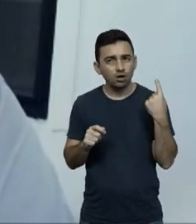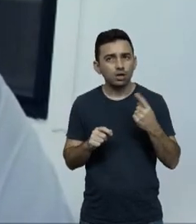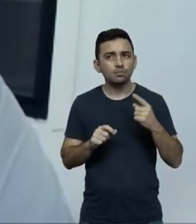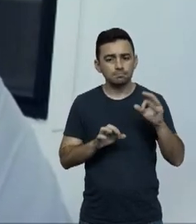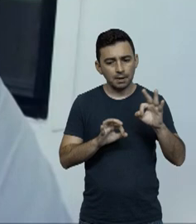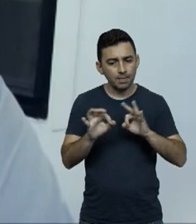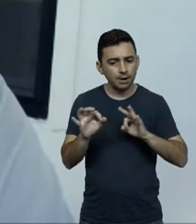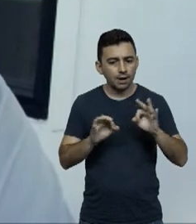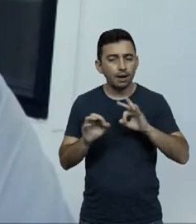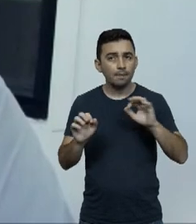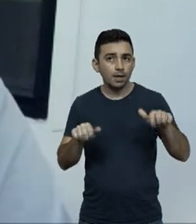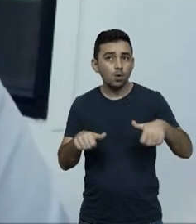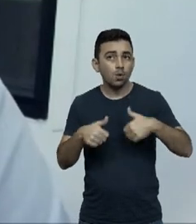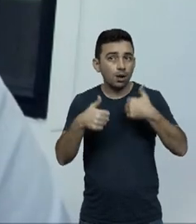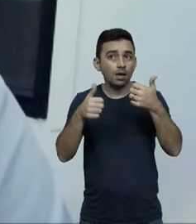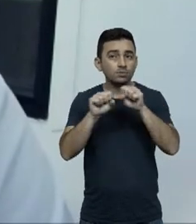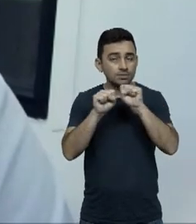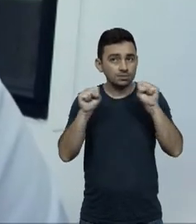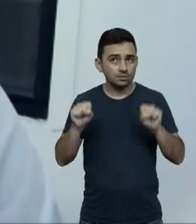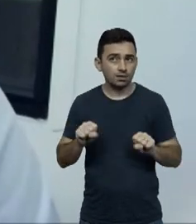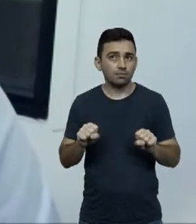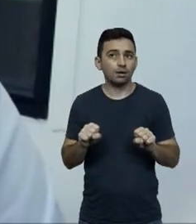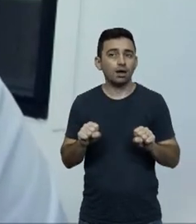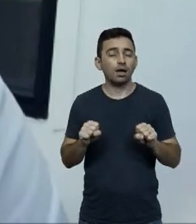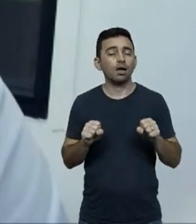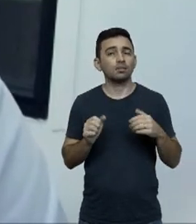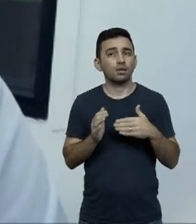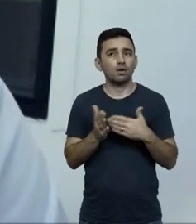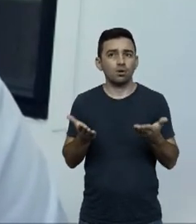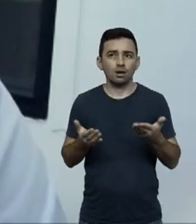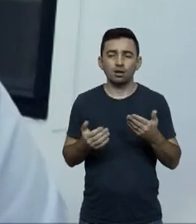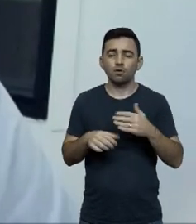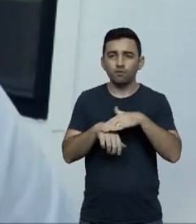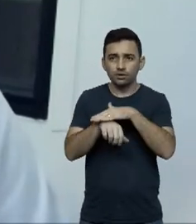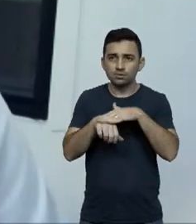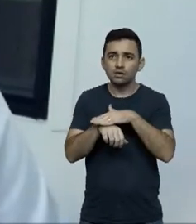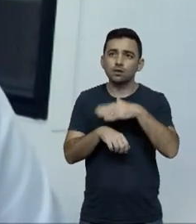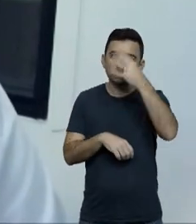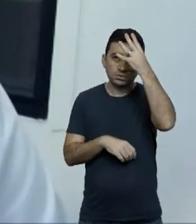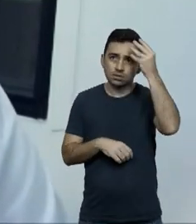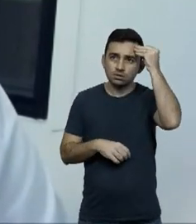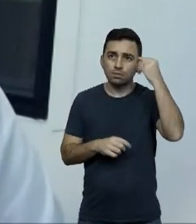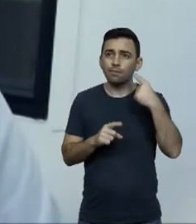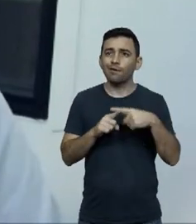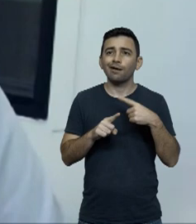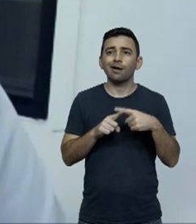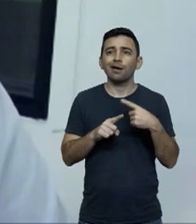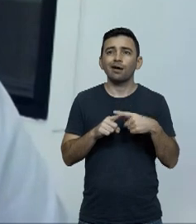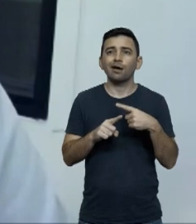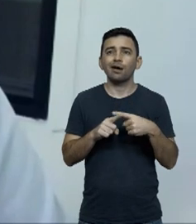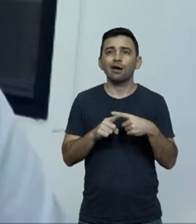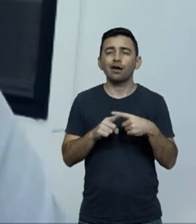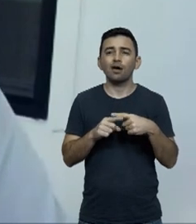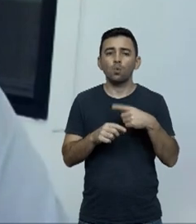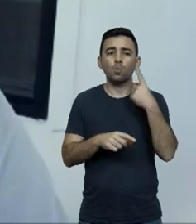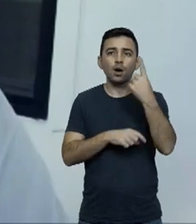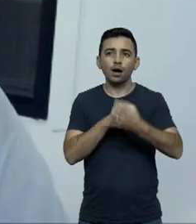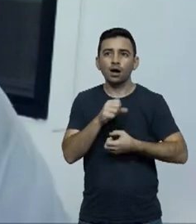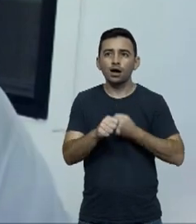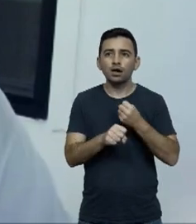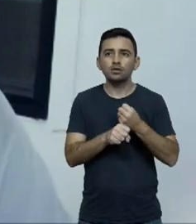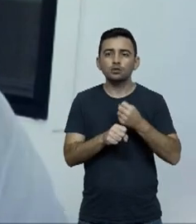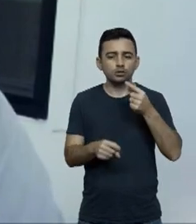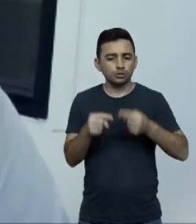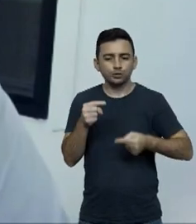aperfeiçoar o sistema existente né até eu falei para deputada Luciane porque não adianta daqui a um ano está aqui